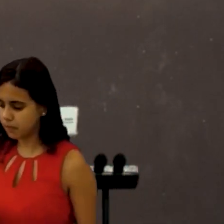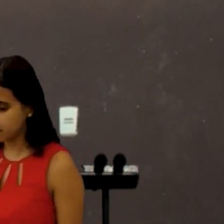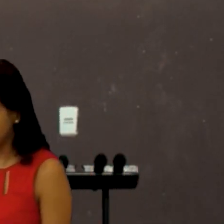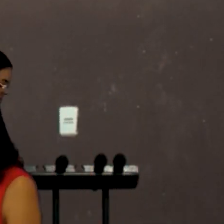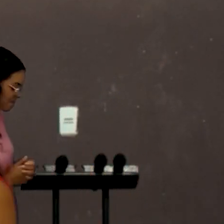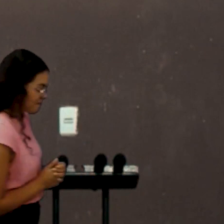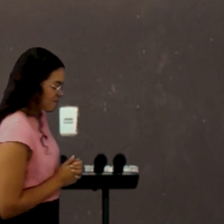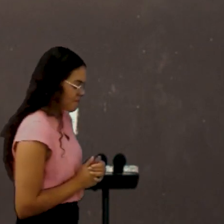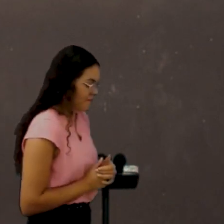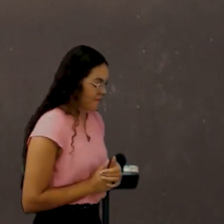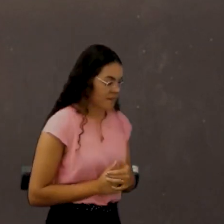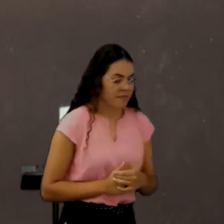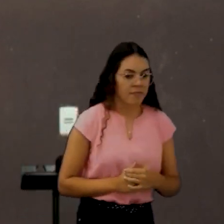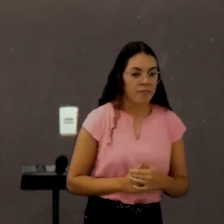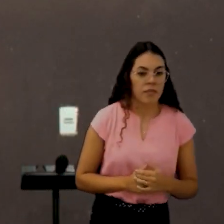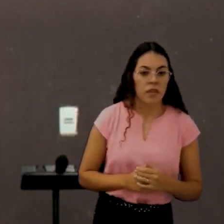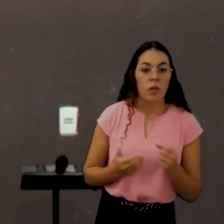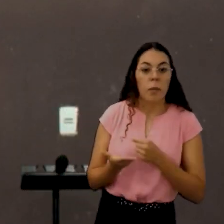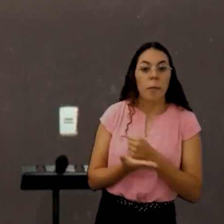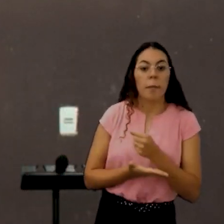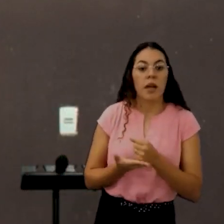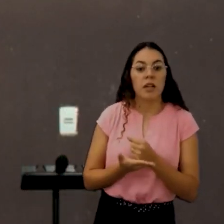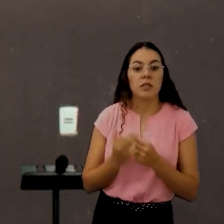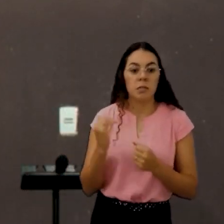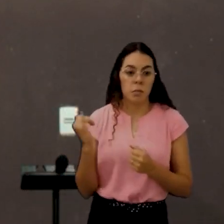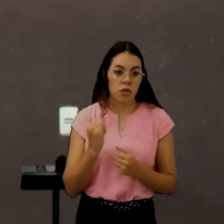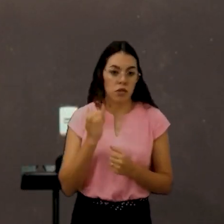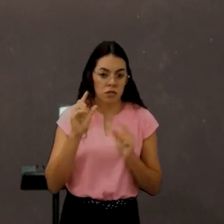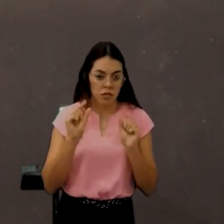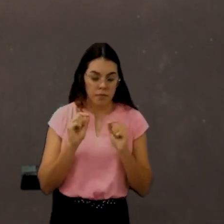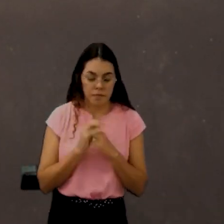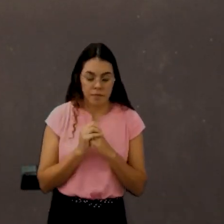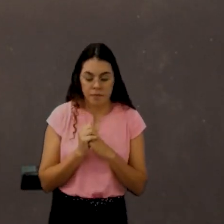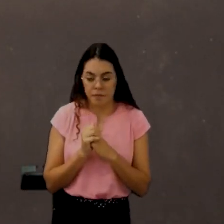princípio interessante, gente. Vamos lá.